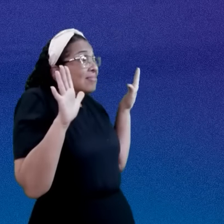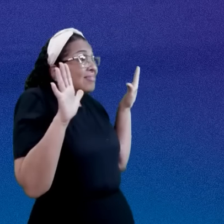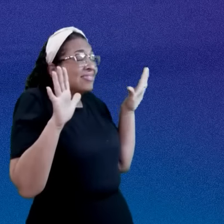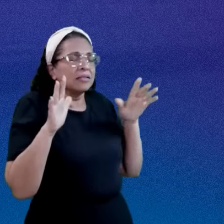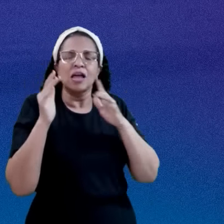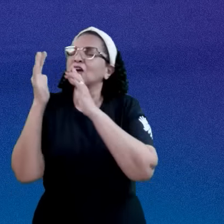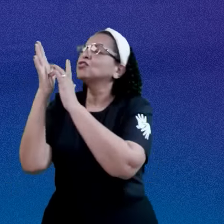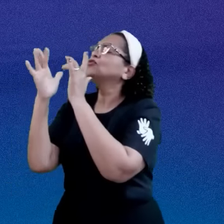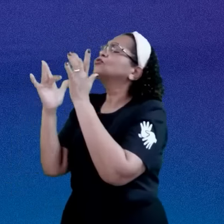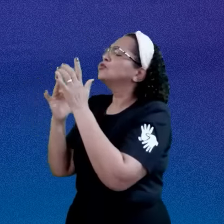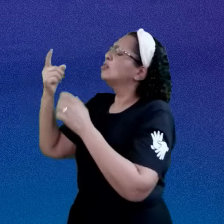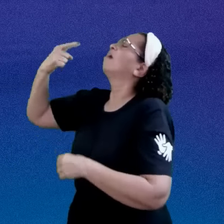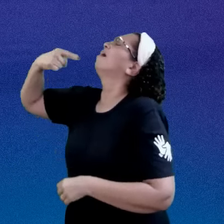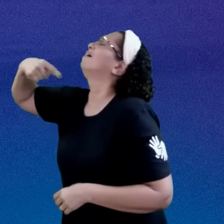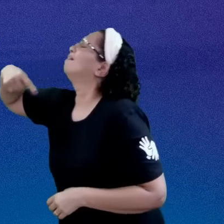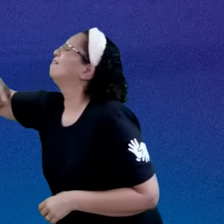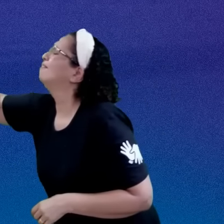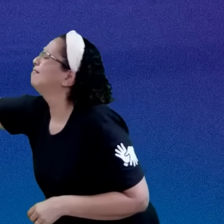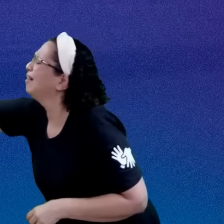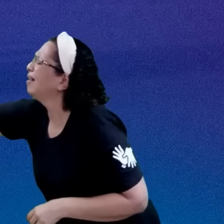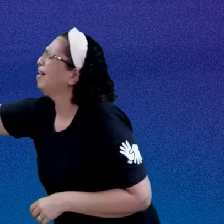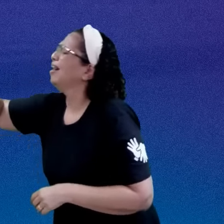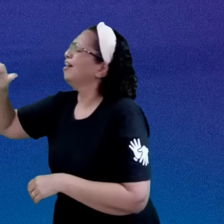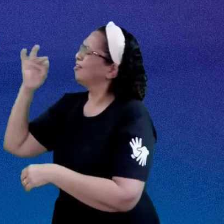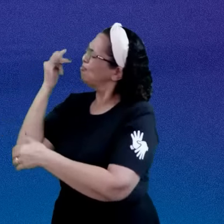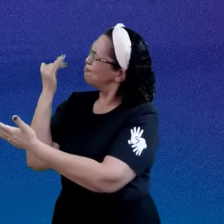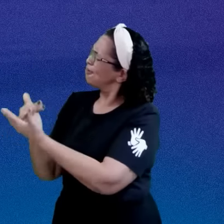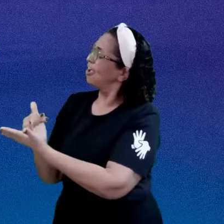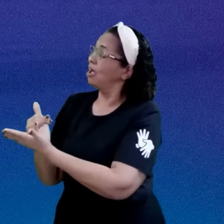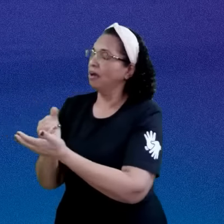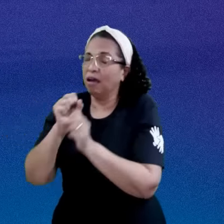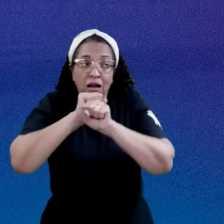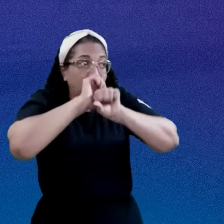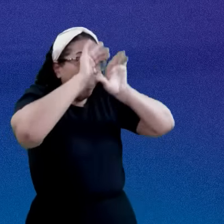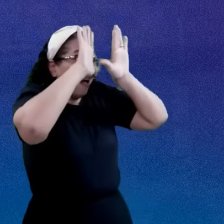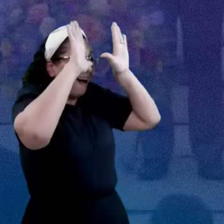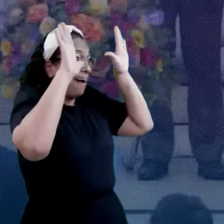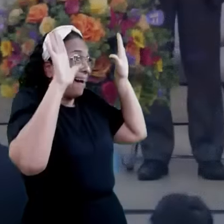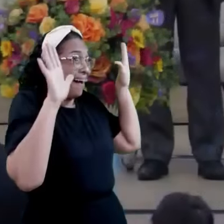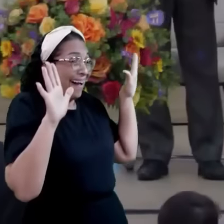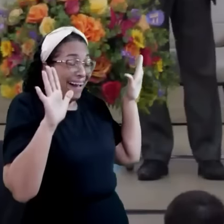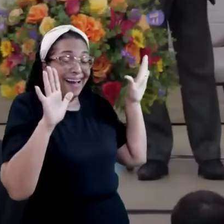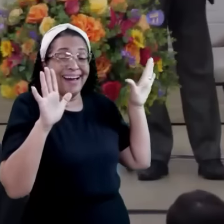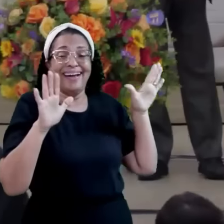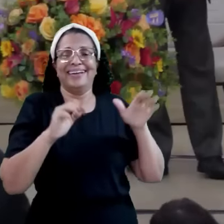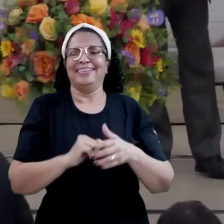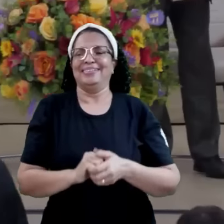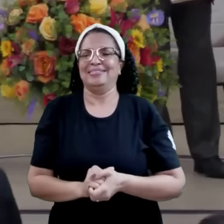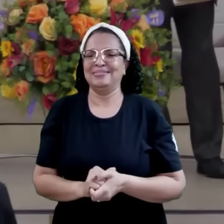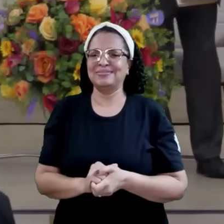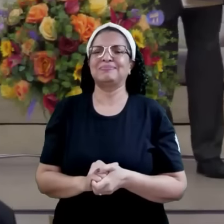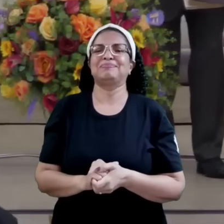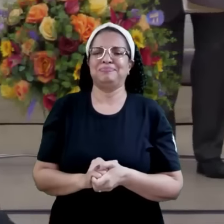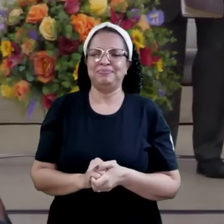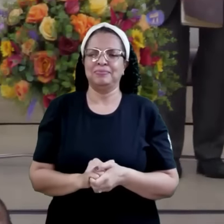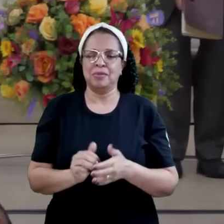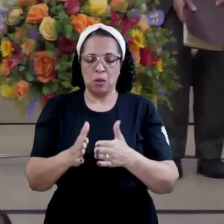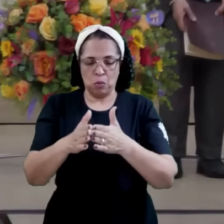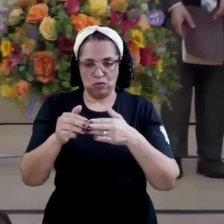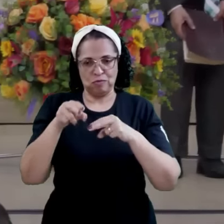e seguiu a Jesus Pelo Caminho quantos dizem Amém irmãos tome assento em nome de